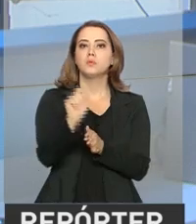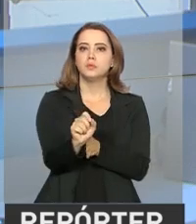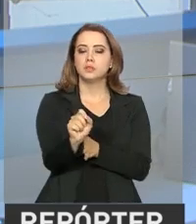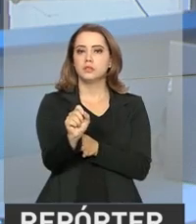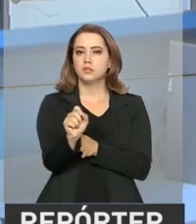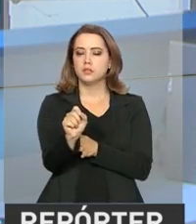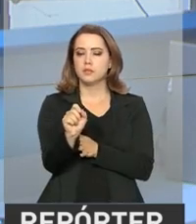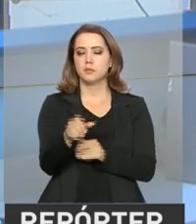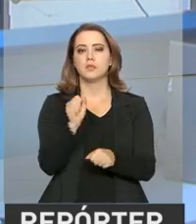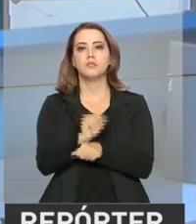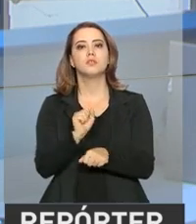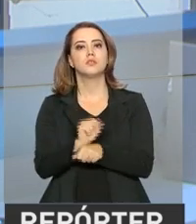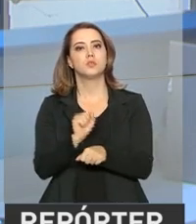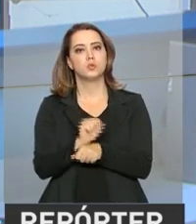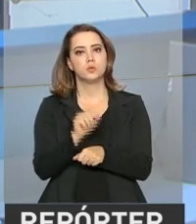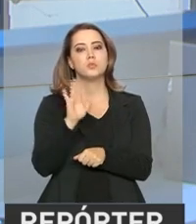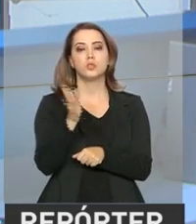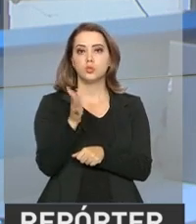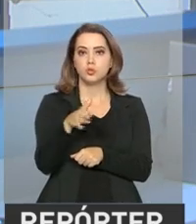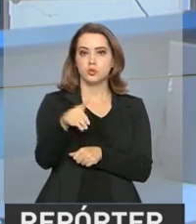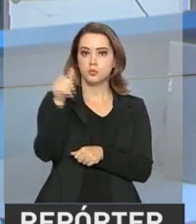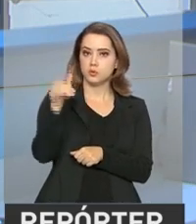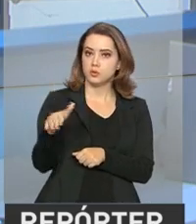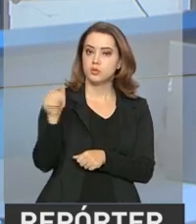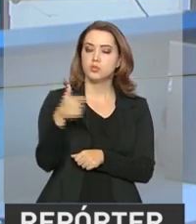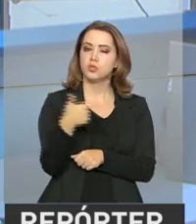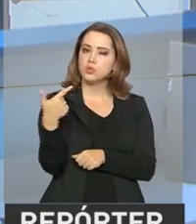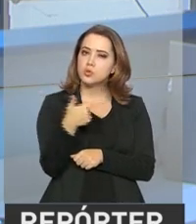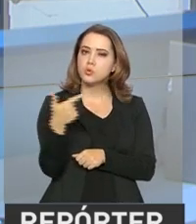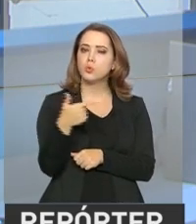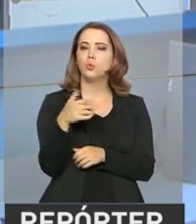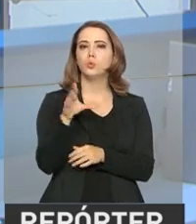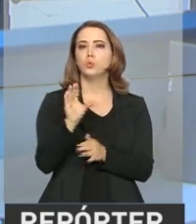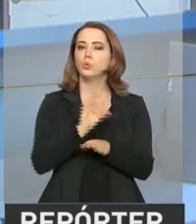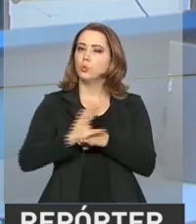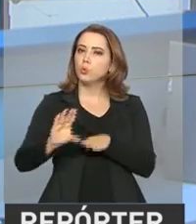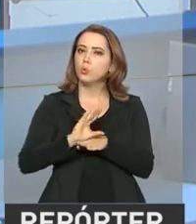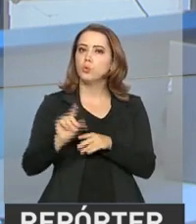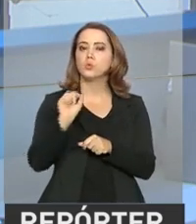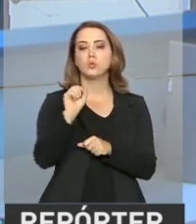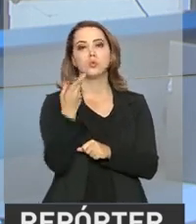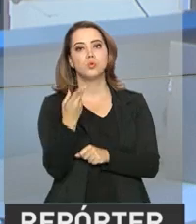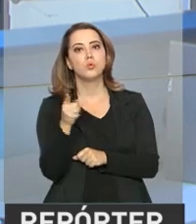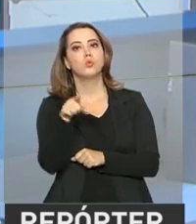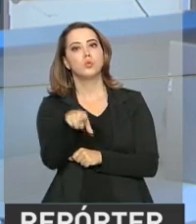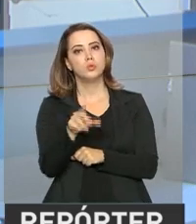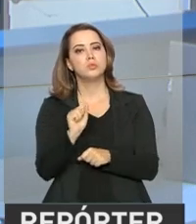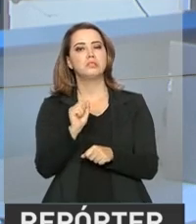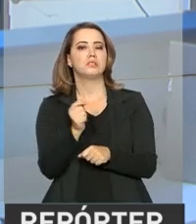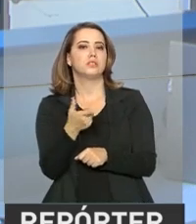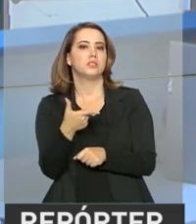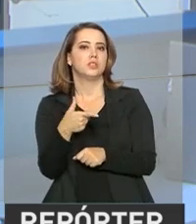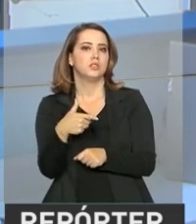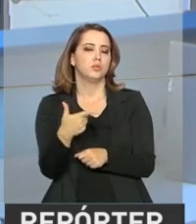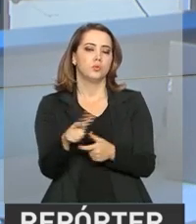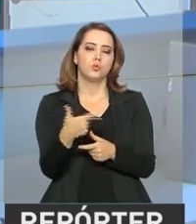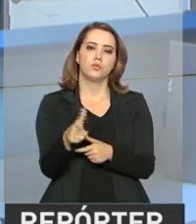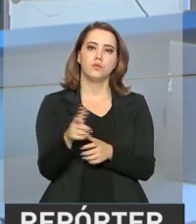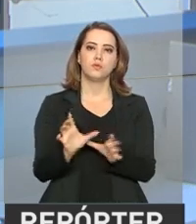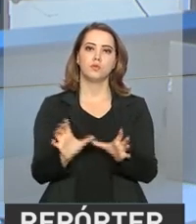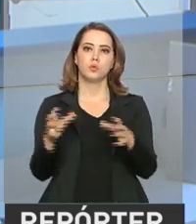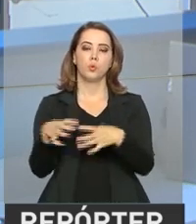candidatos que foram selecionados naa são de curso ou os que foram selecionados na primeira opção mas que não tiveram as turmas